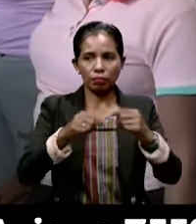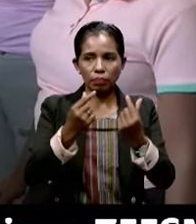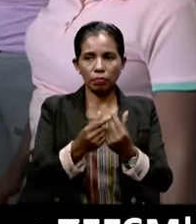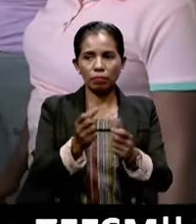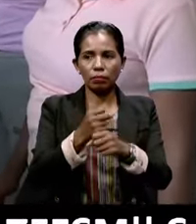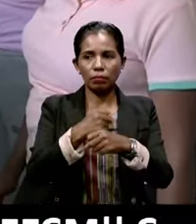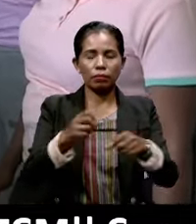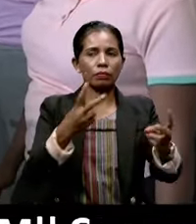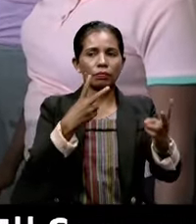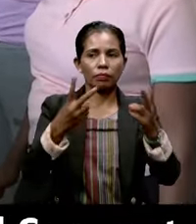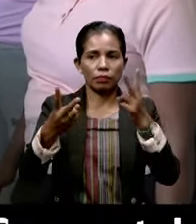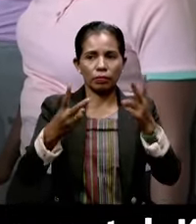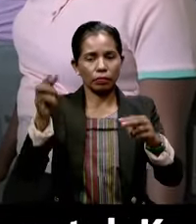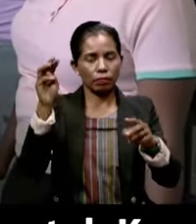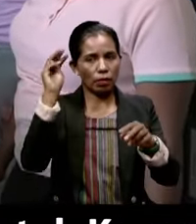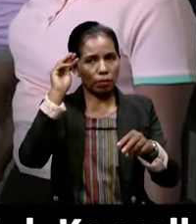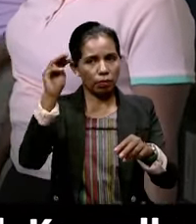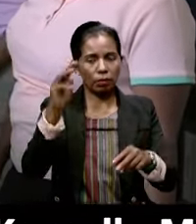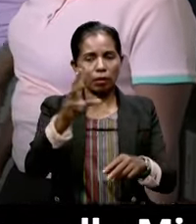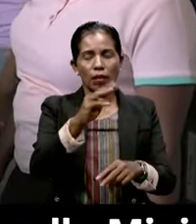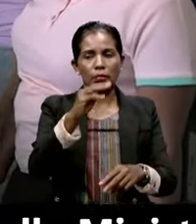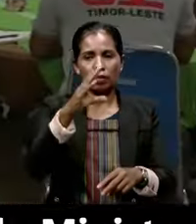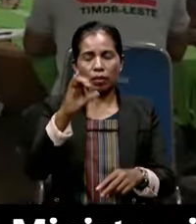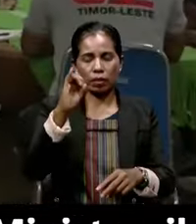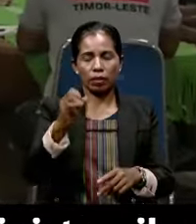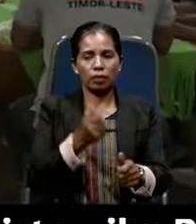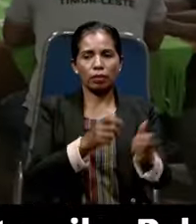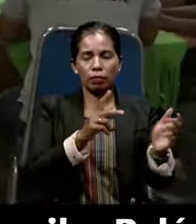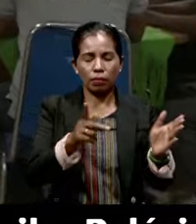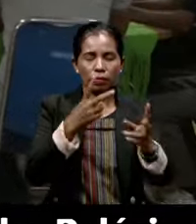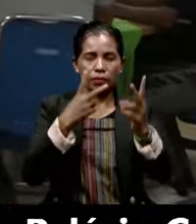la una visita surpresa ba ministério comércio no indústria tuir